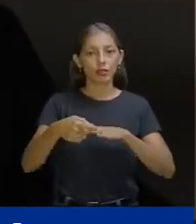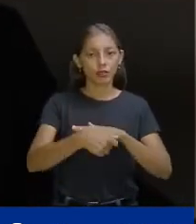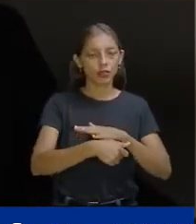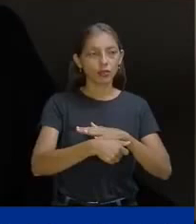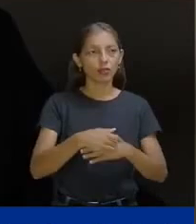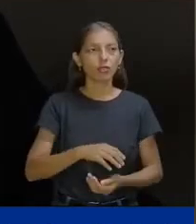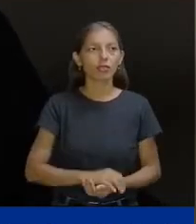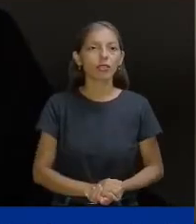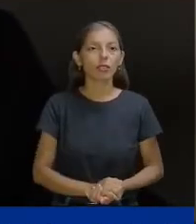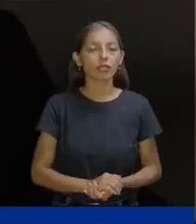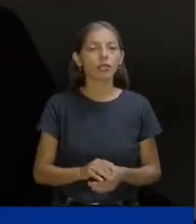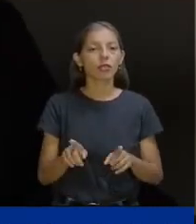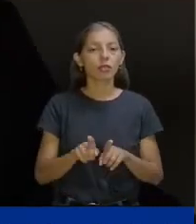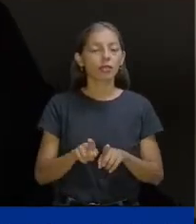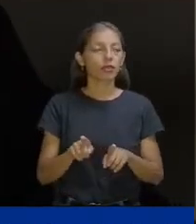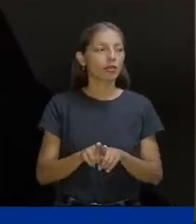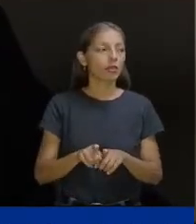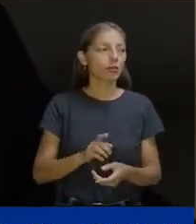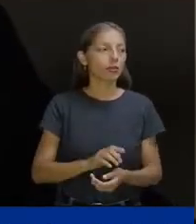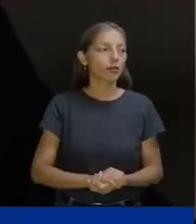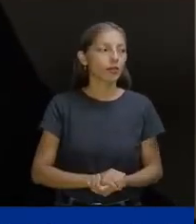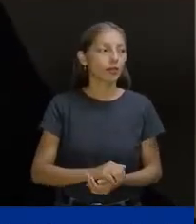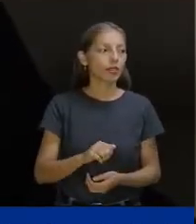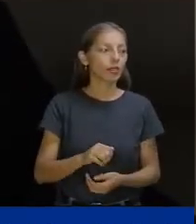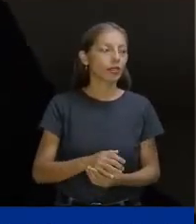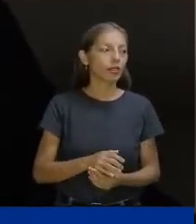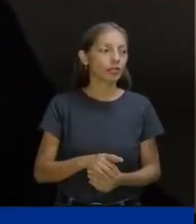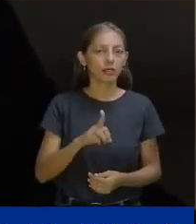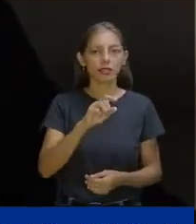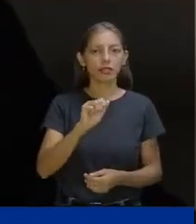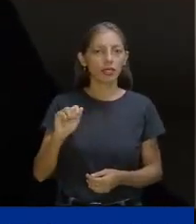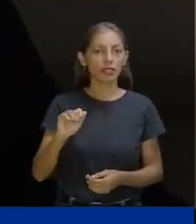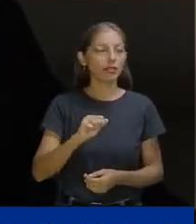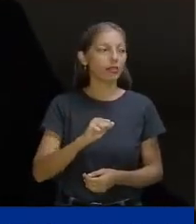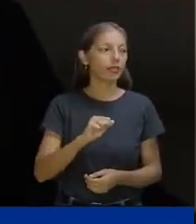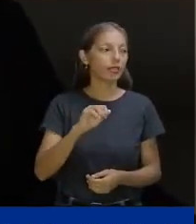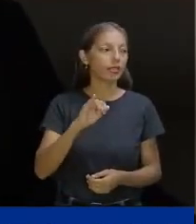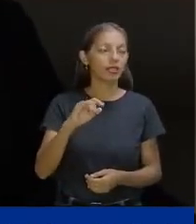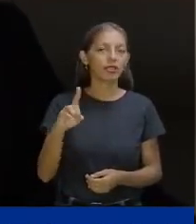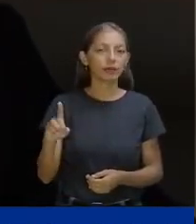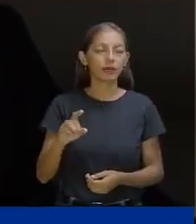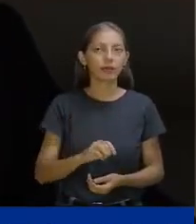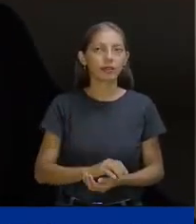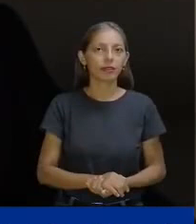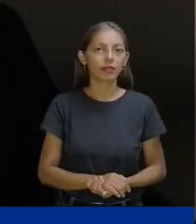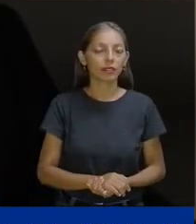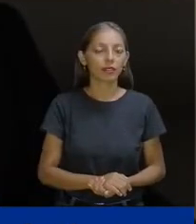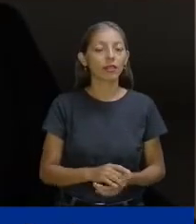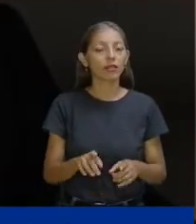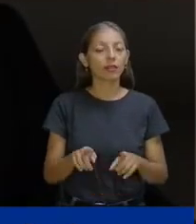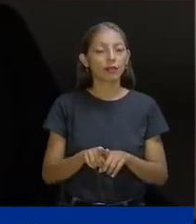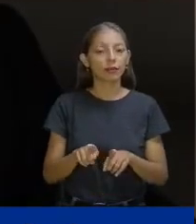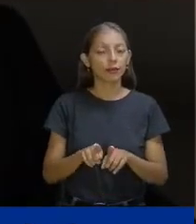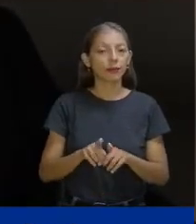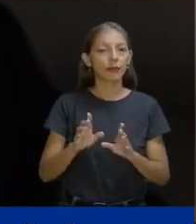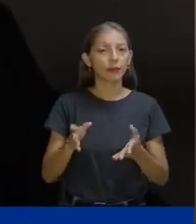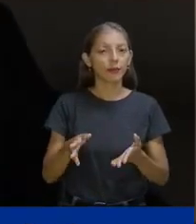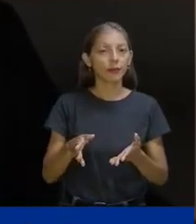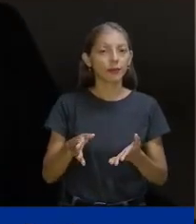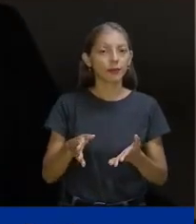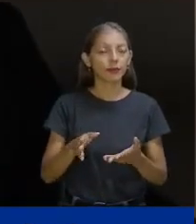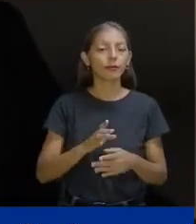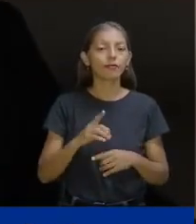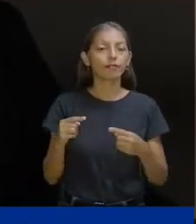de inteligência artificial, foi muito produtiva a reunião. Foi baixada uma portaria pelo TSE instituindo um